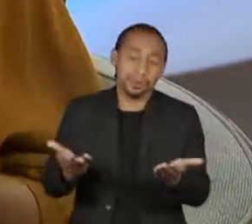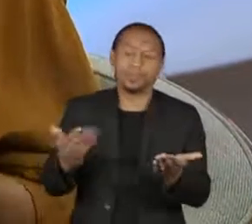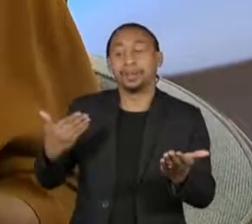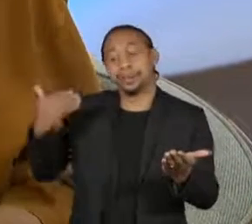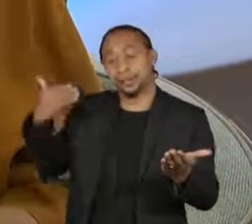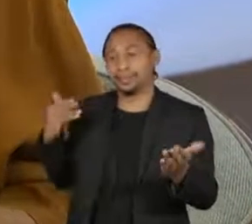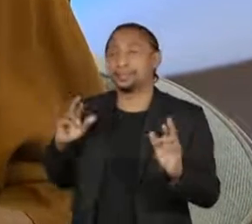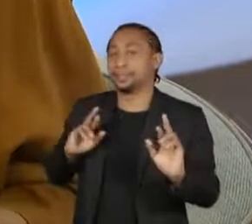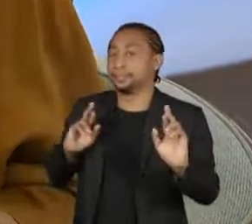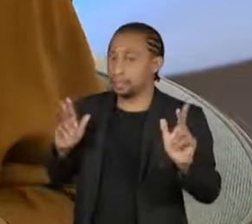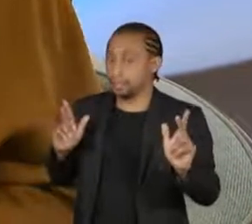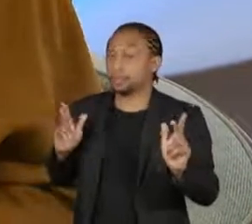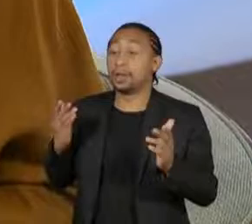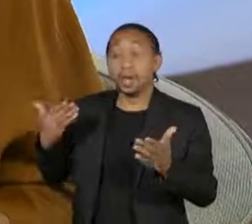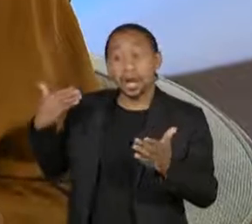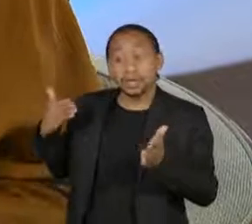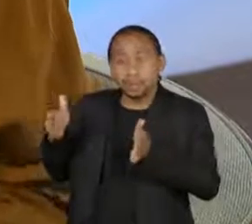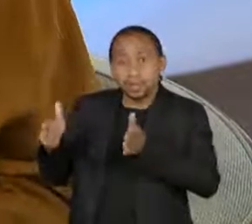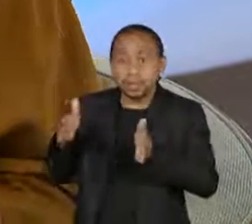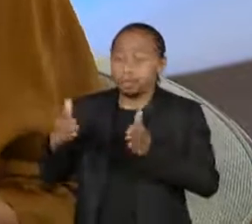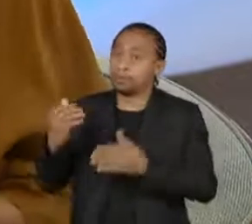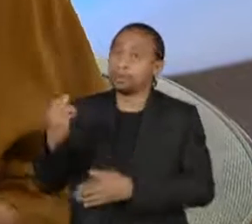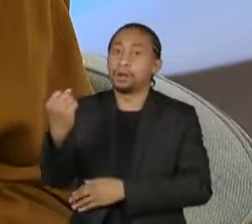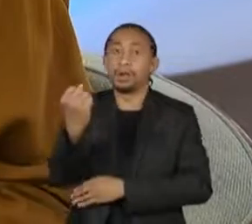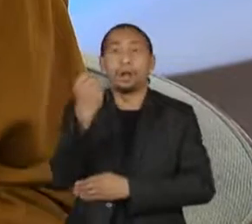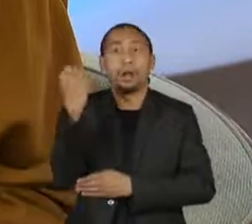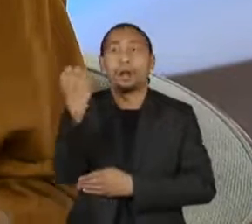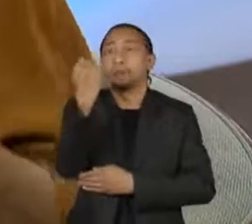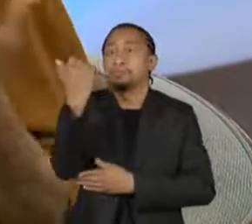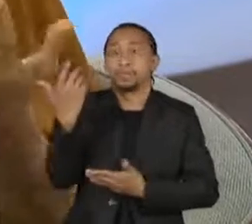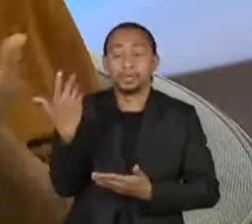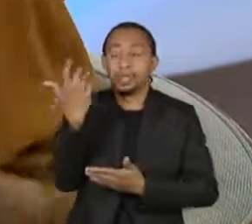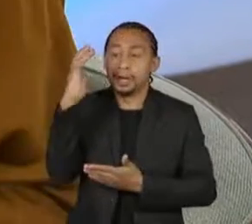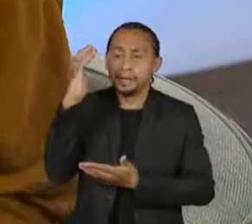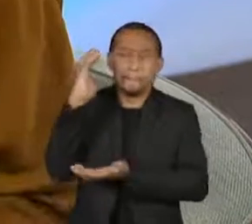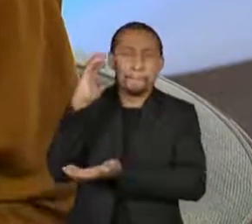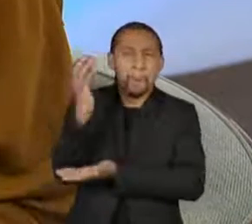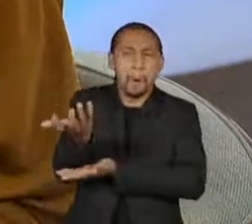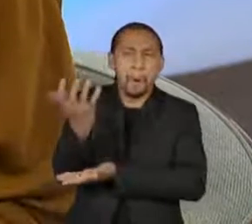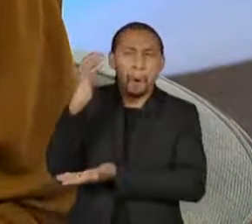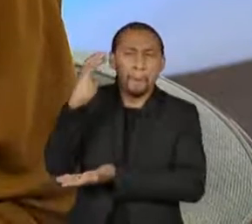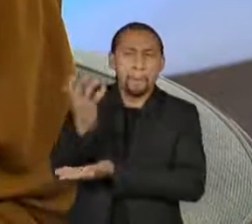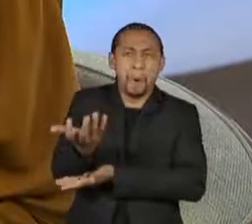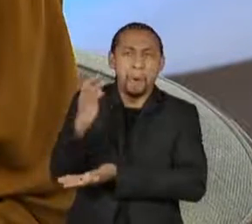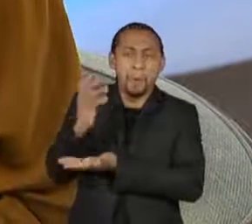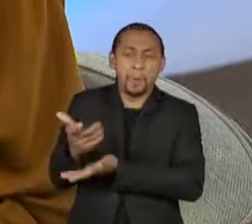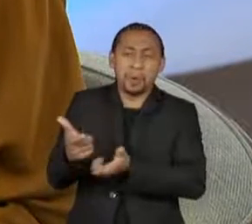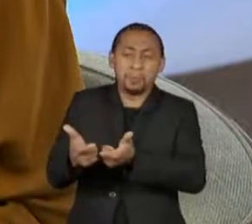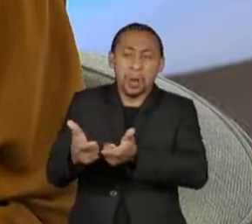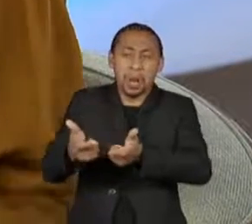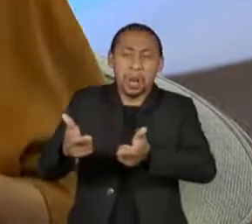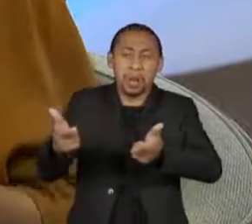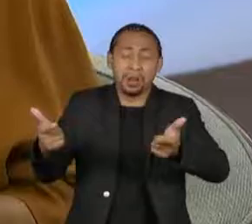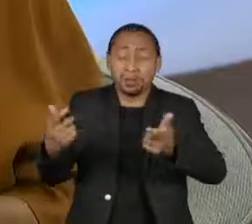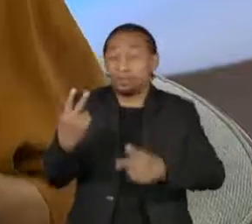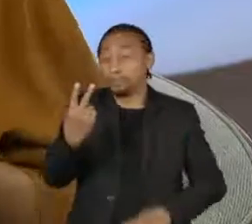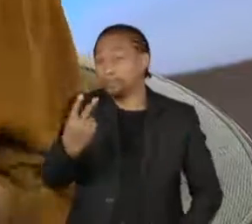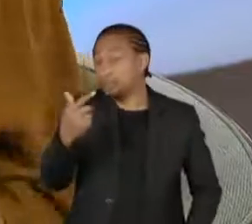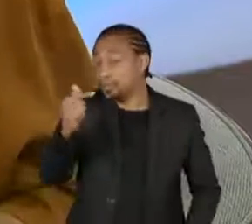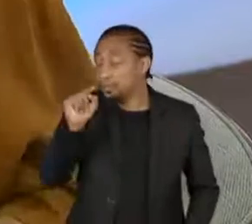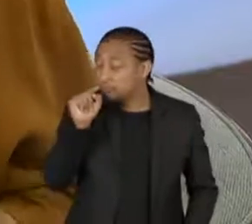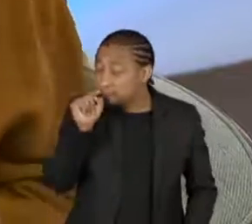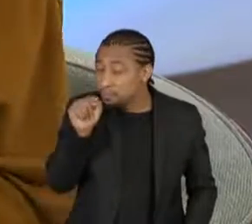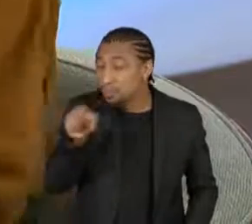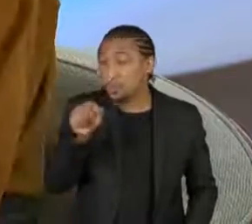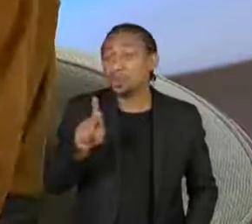uma situação grave, o desmatamento estava crescendo, chegou a 27 mil quilômetros quadrados, foi preciso criar